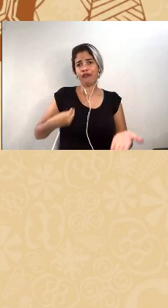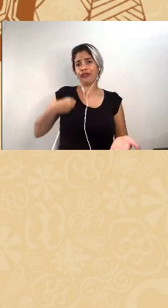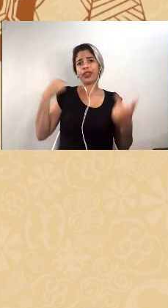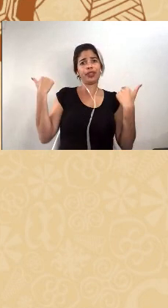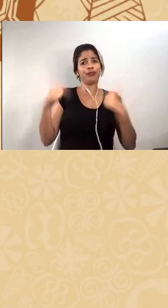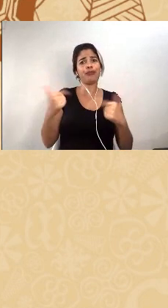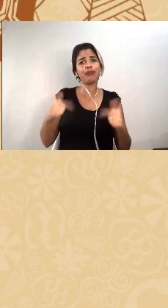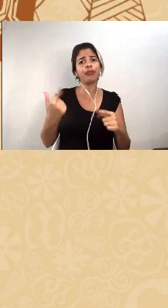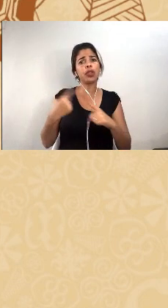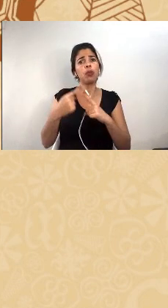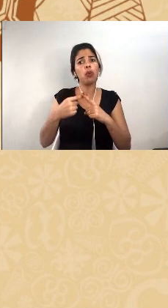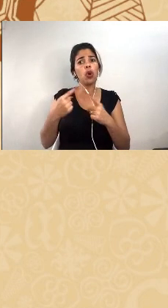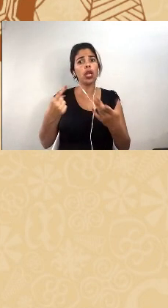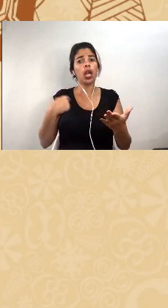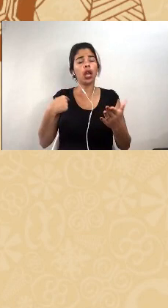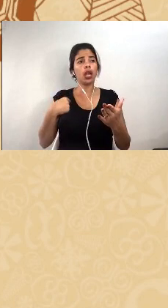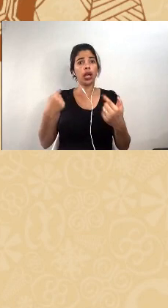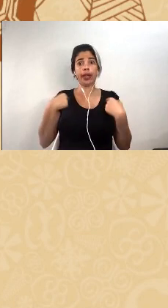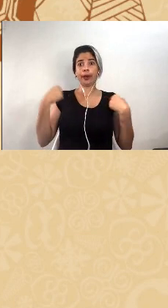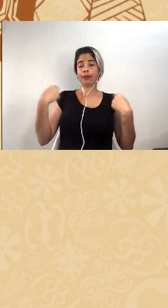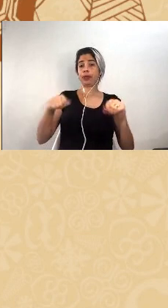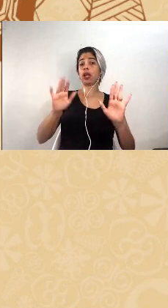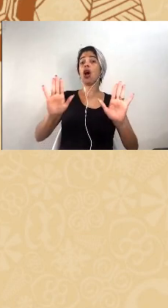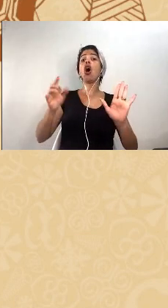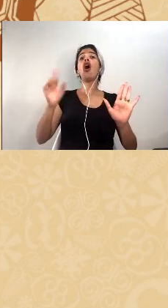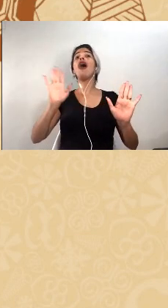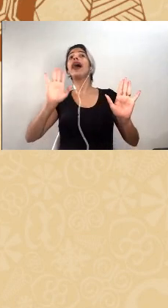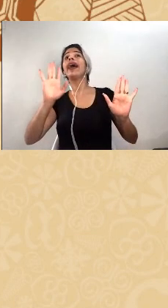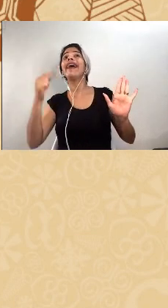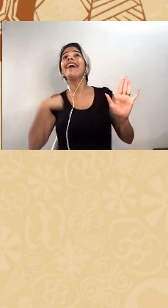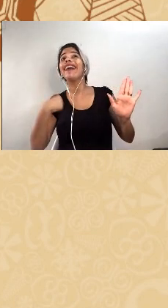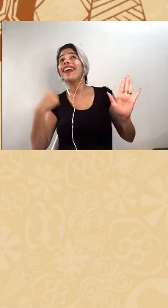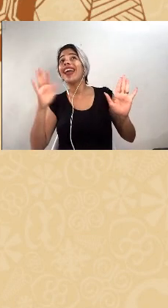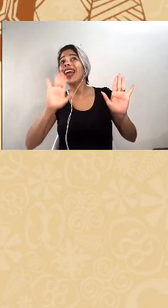Porque antes de eu chegar, eu preciso dizer, ó, sou psicólogo, viu?